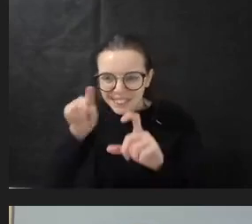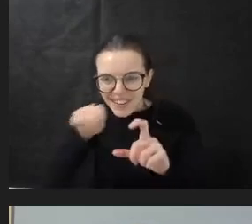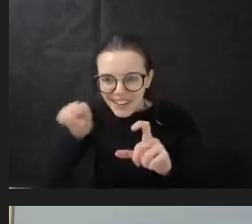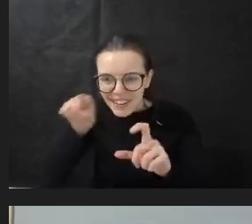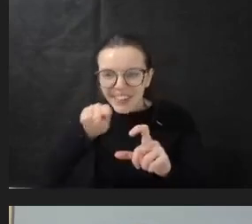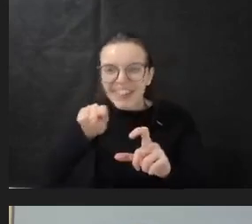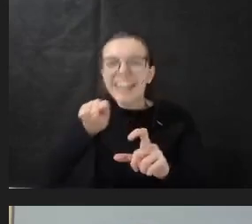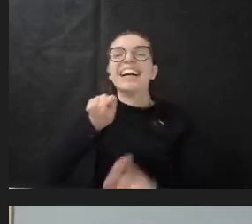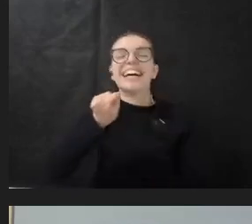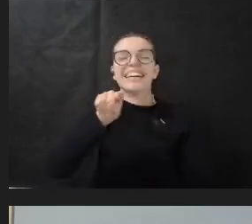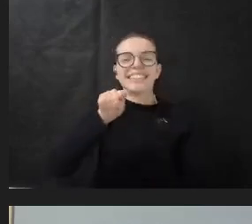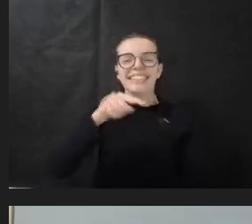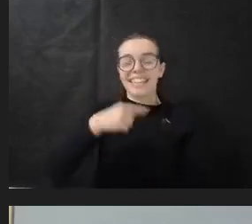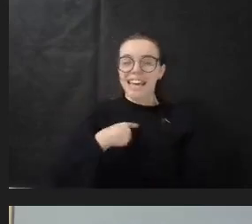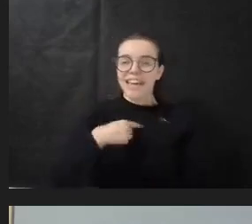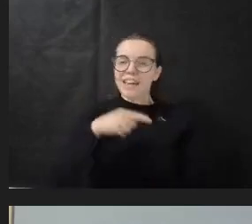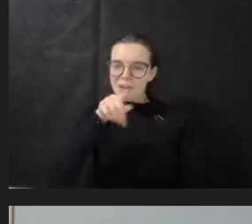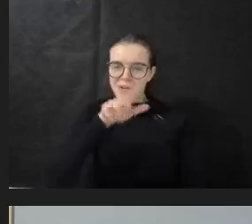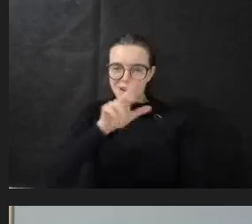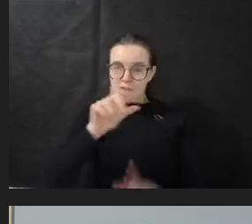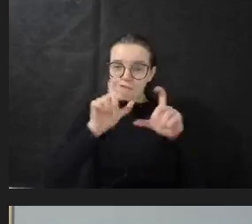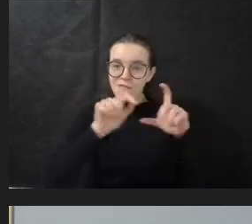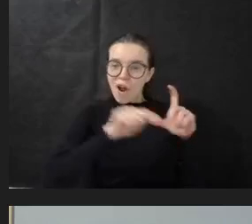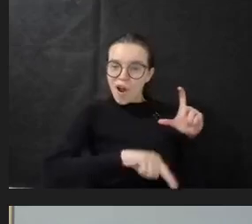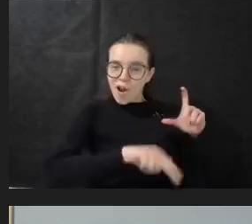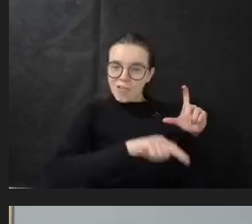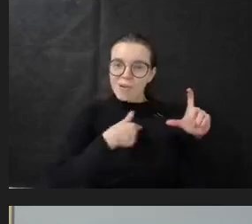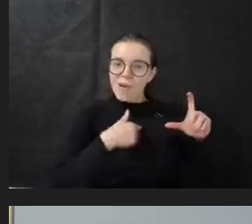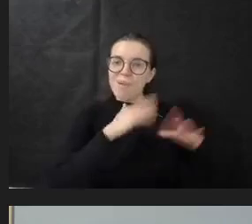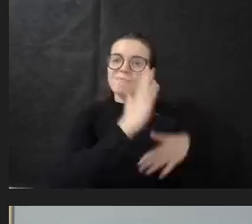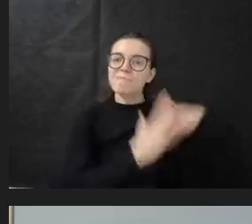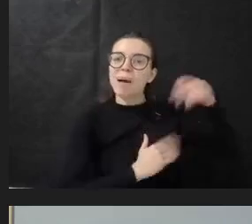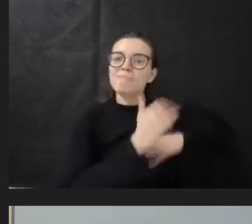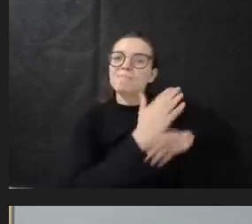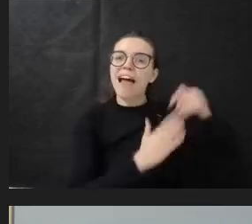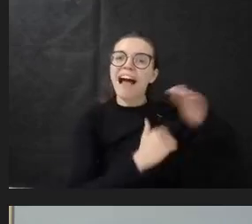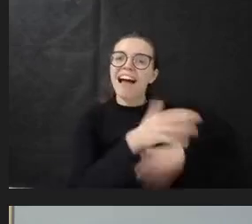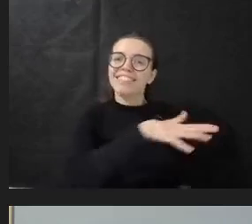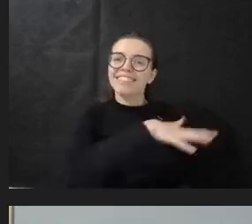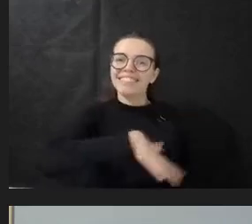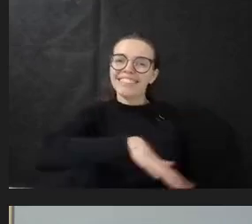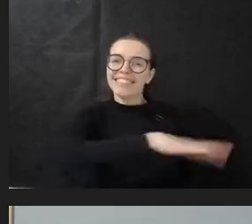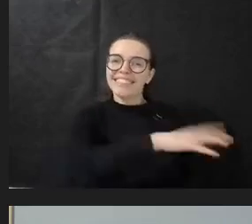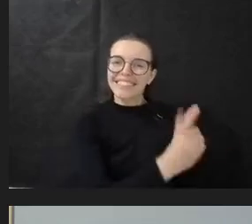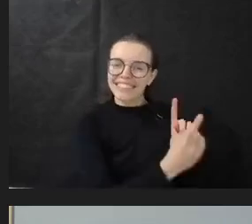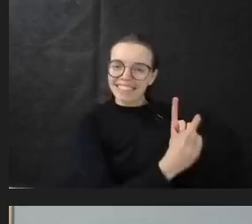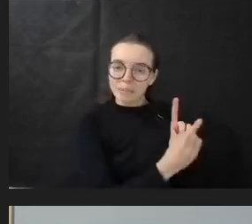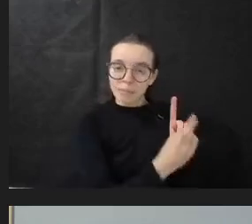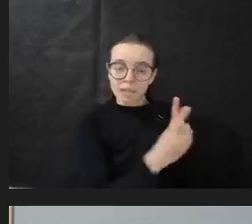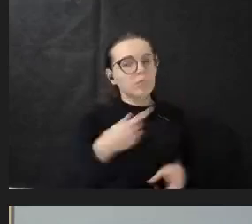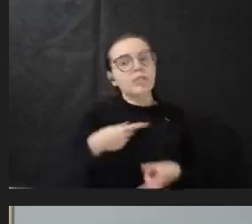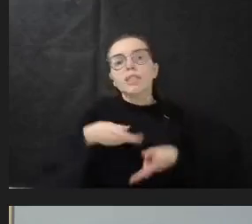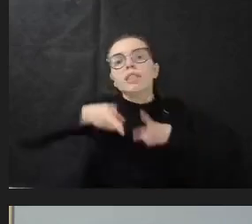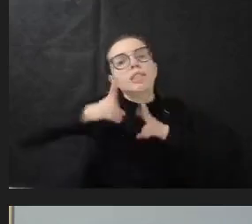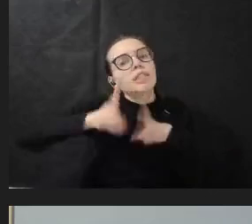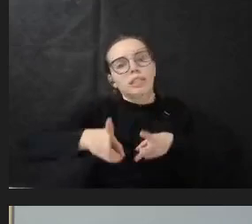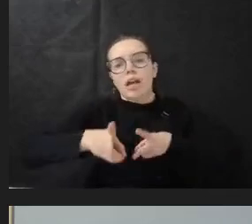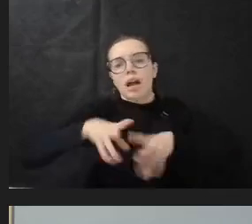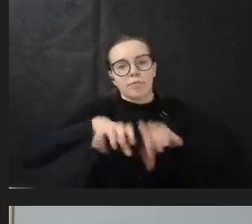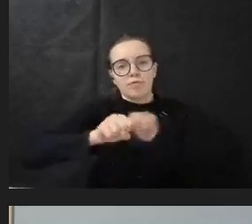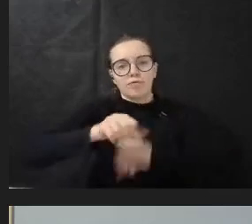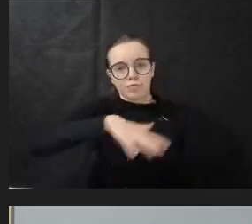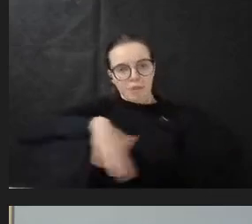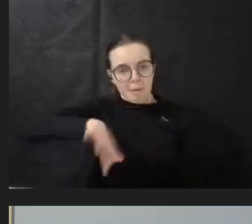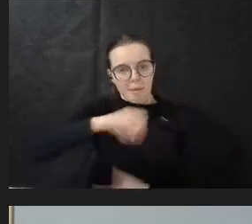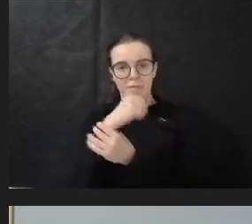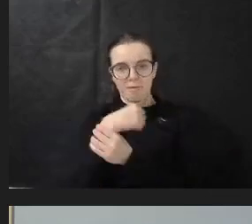minha prática clínica. Eu sempre trabalhei como fisioterapeuta. Eu tenho formação em UTI, né,